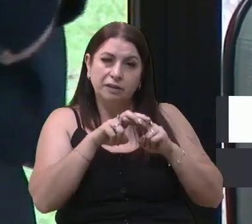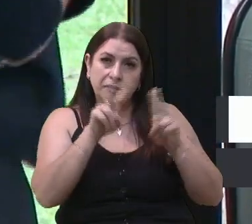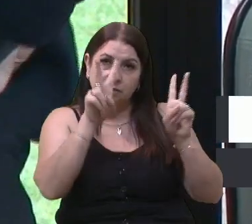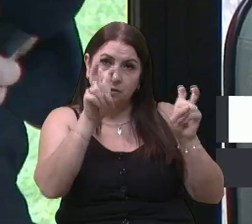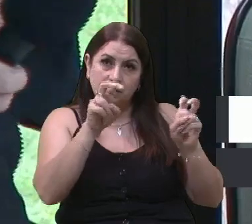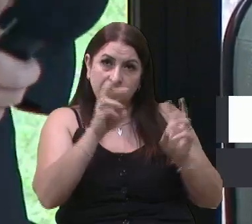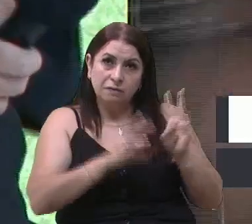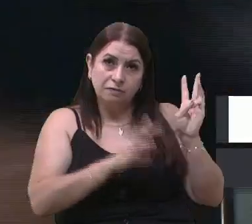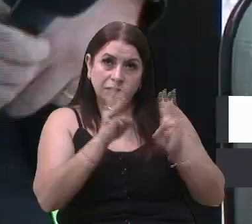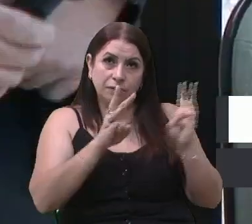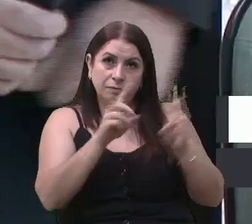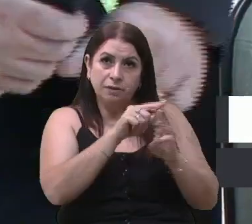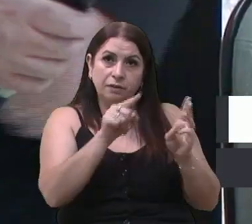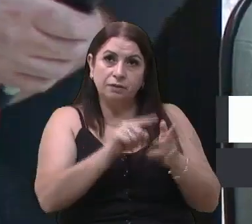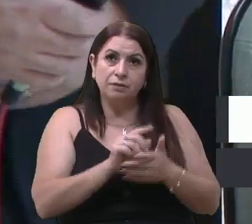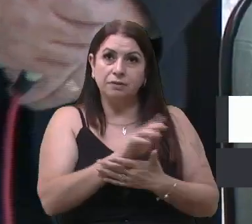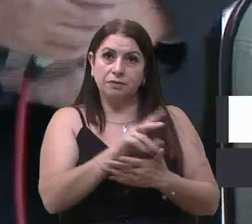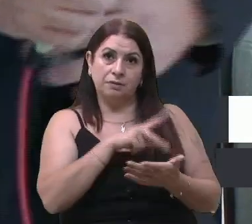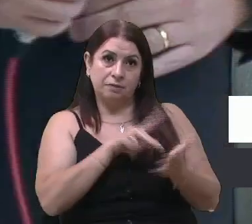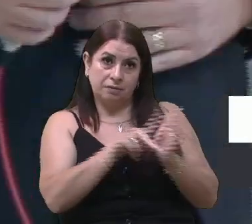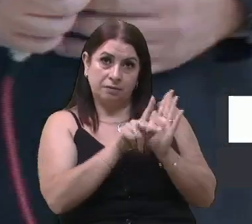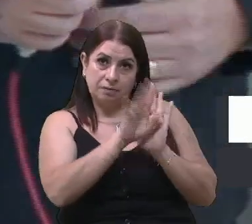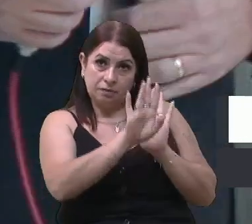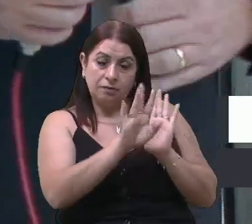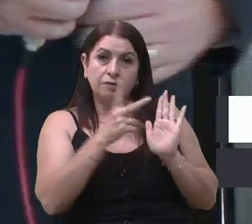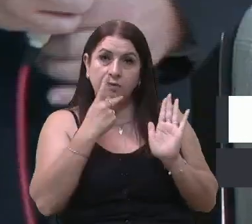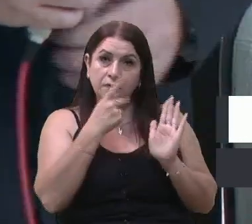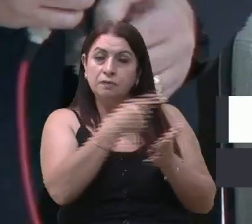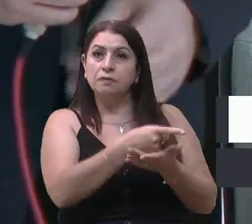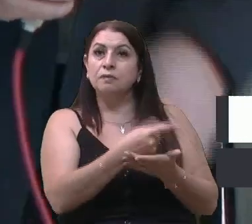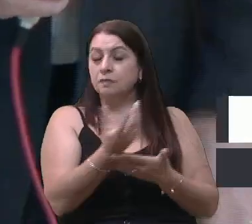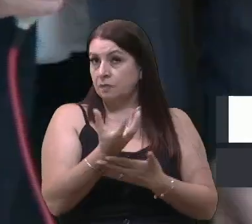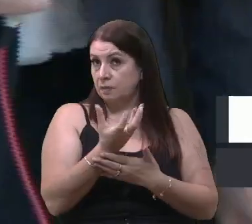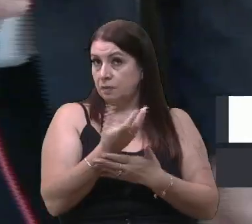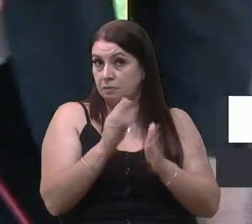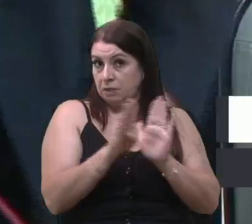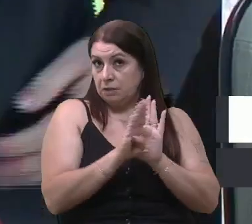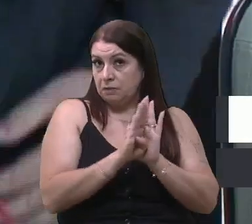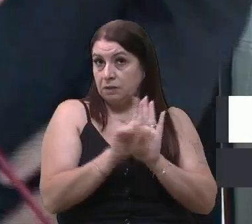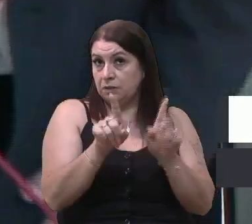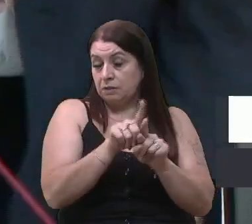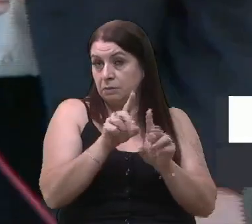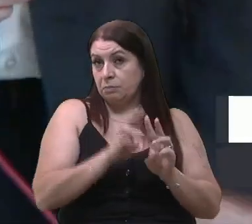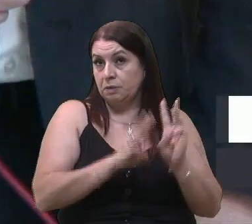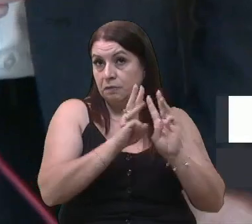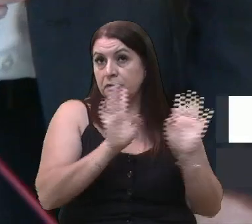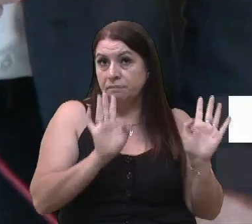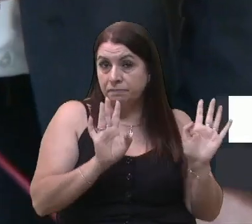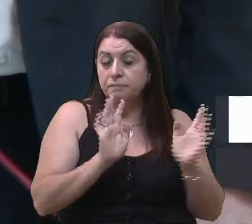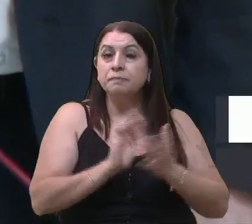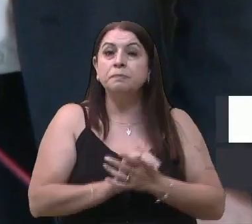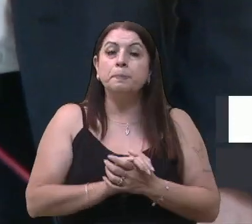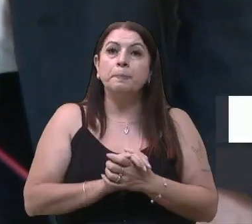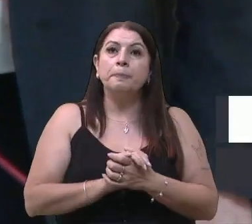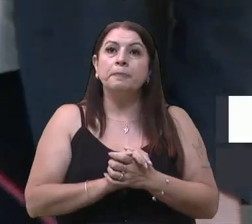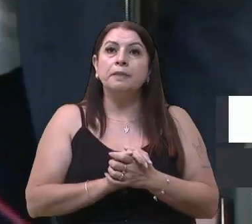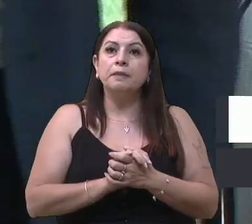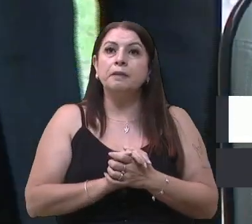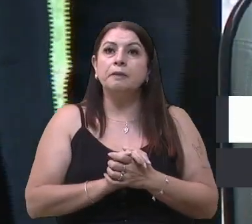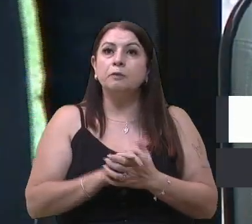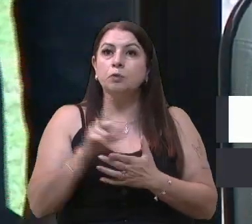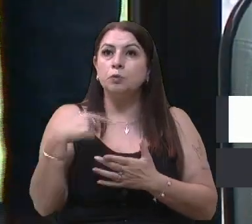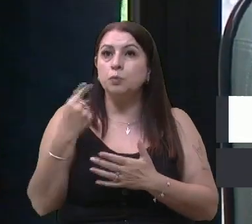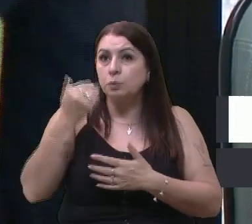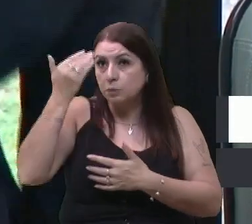das vans, né, eu entendo essa questão do senhor ali, que o senhor quer benefício também para as vans. Agora, o que a gente tem que